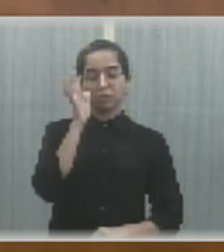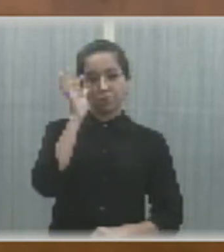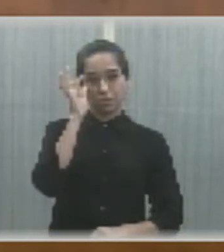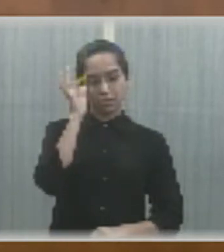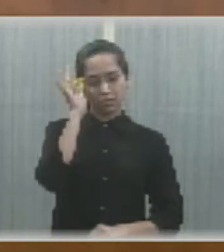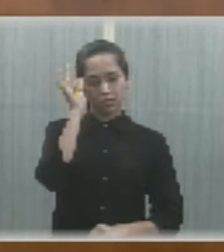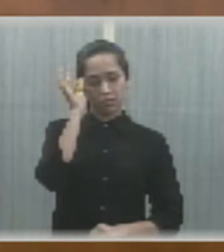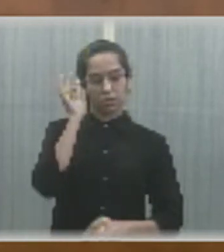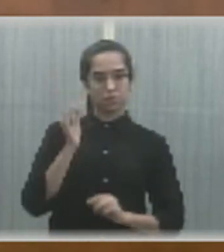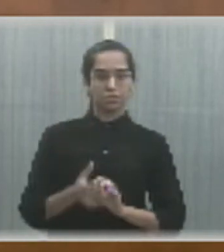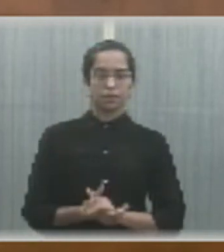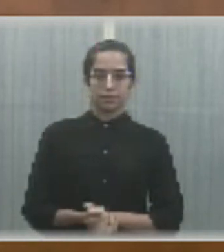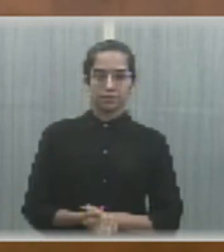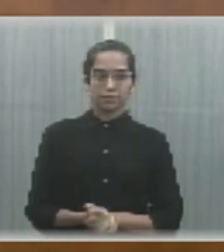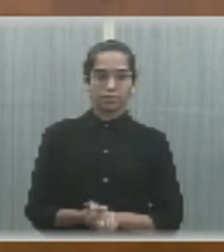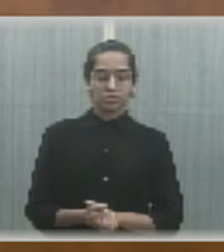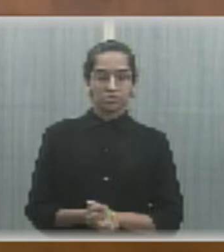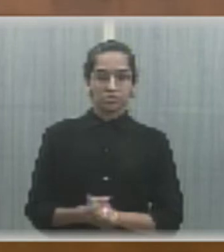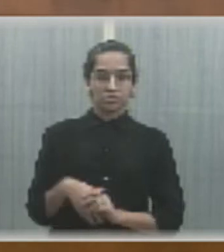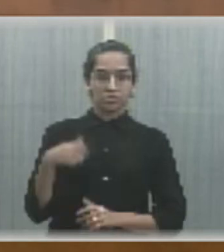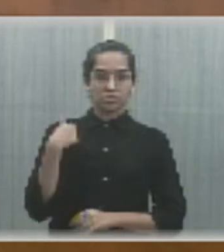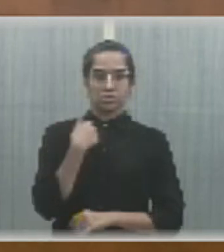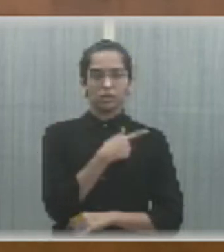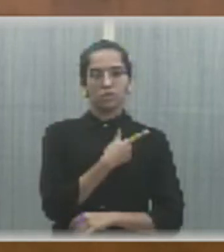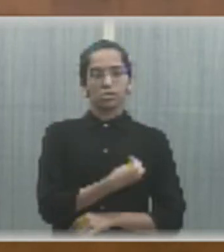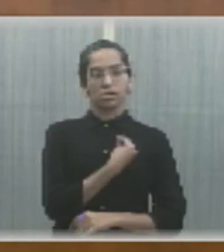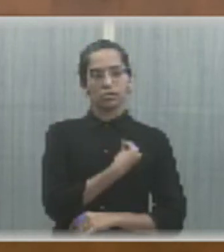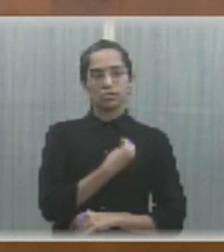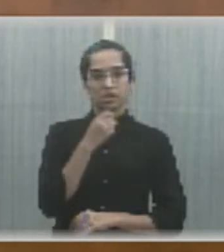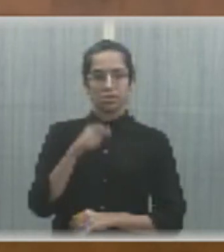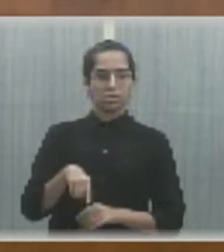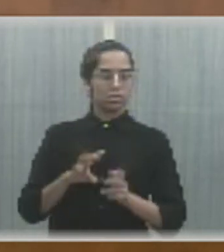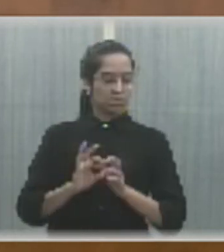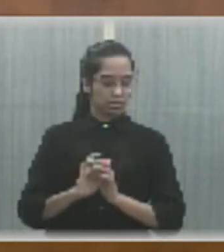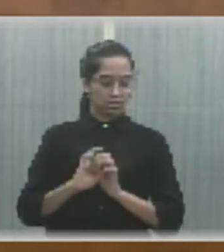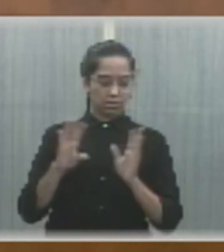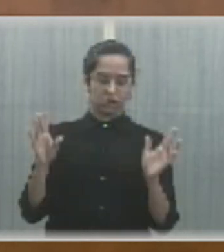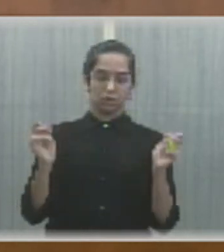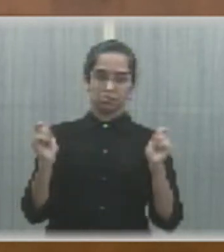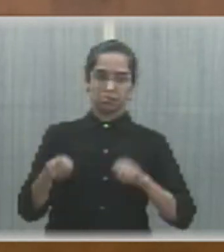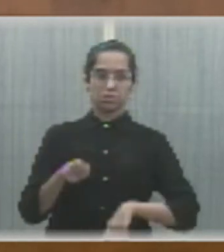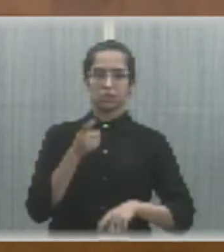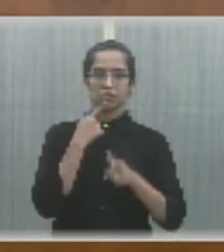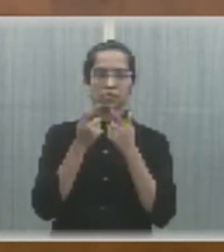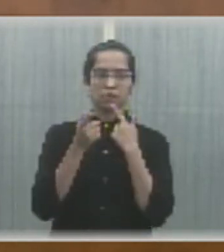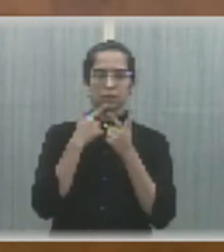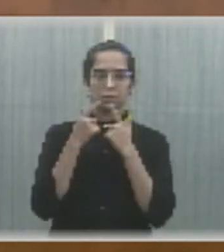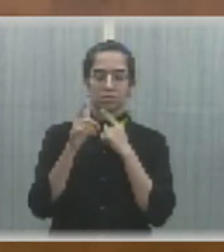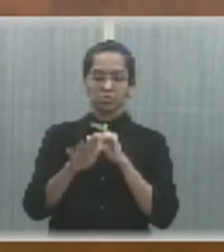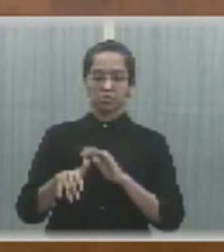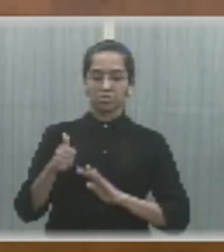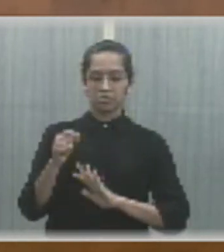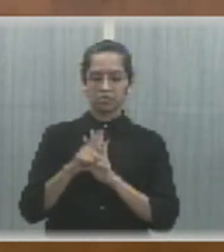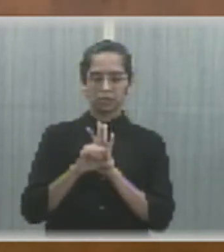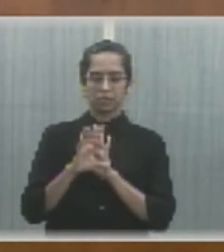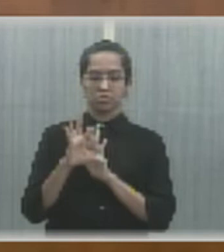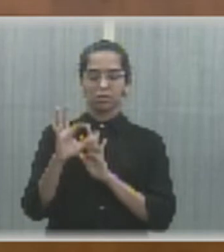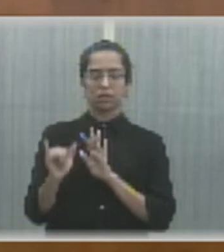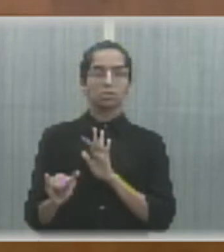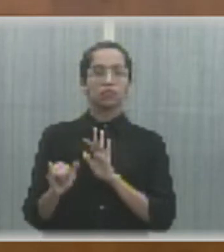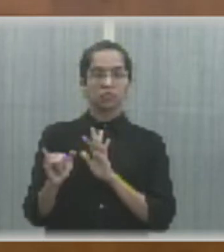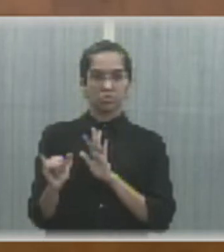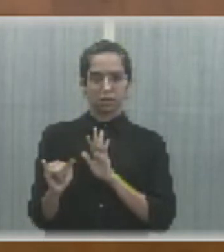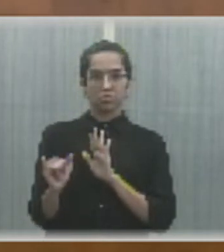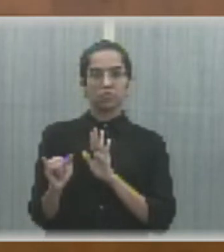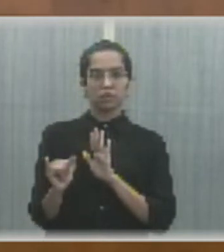como um todo. E nós estamos aqui aberta para fazer a reformulação da lei, para melhorar mais ainda com a